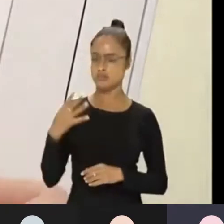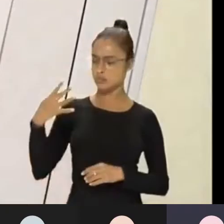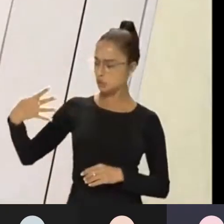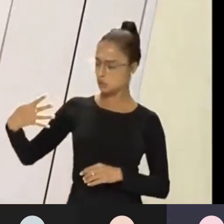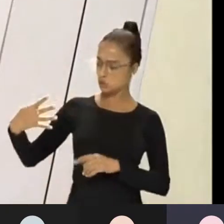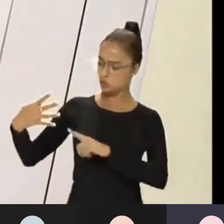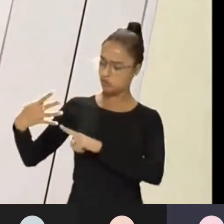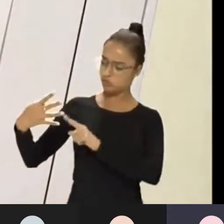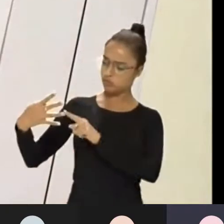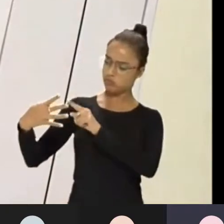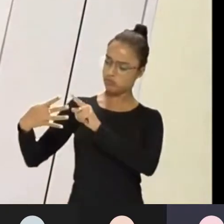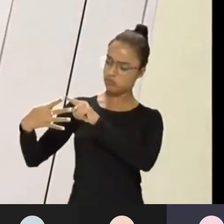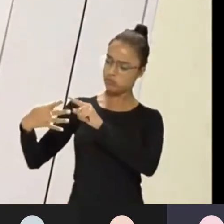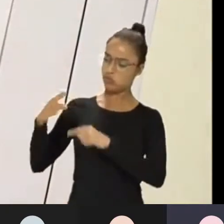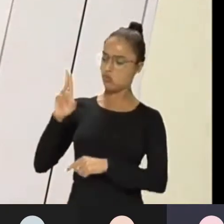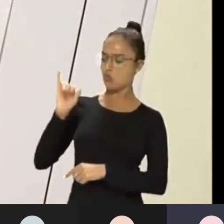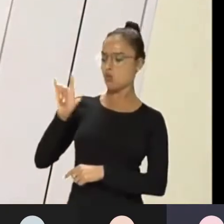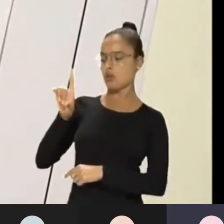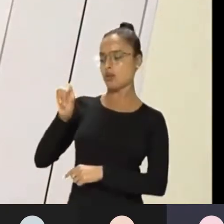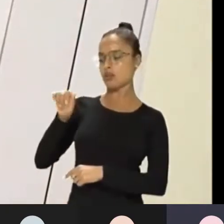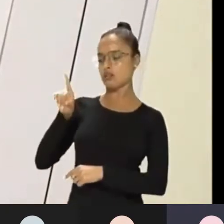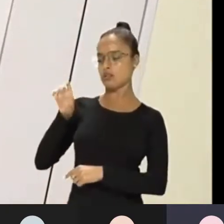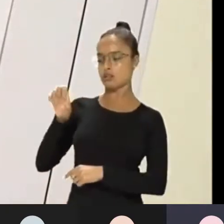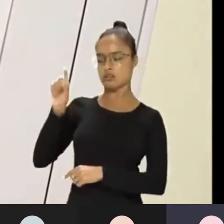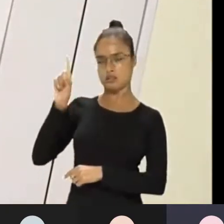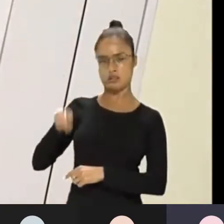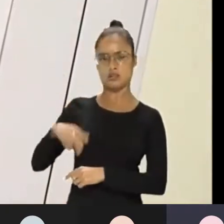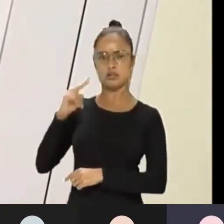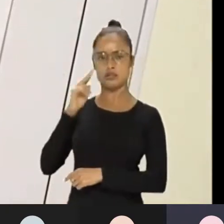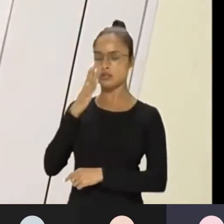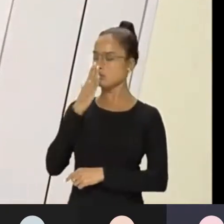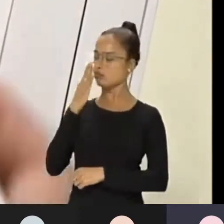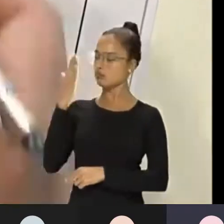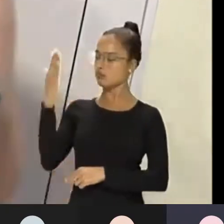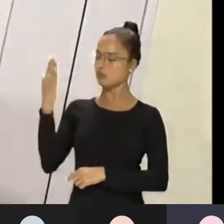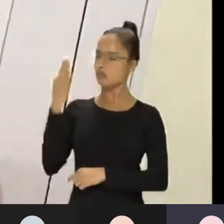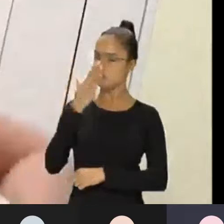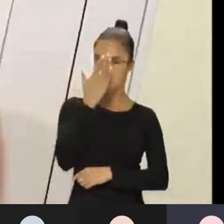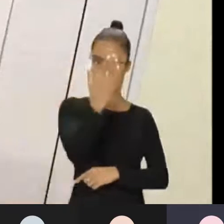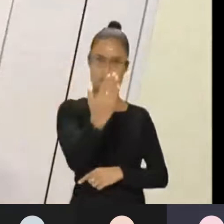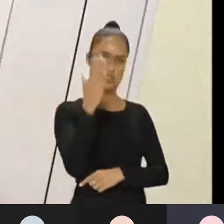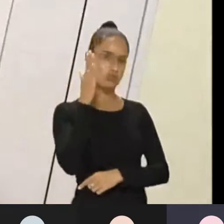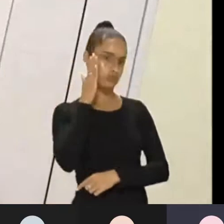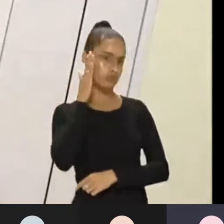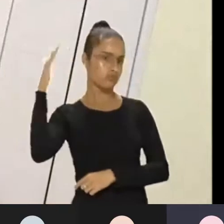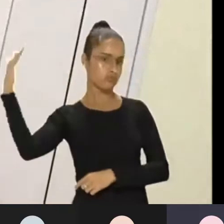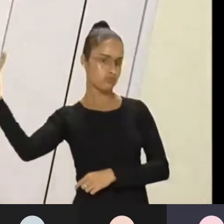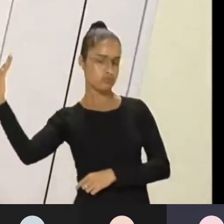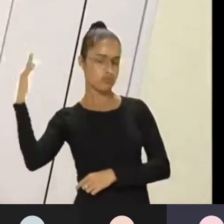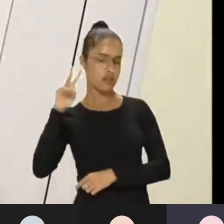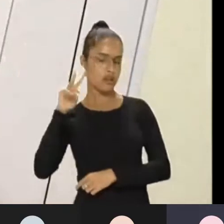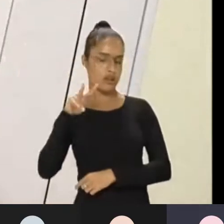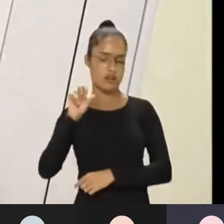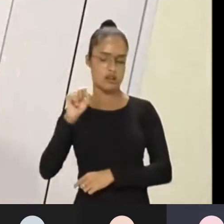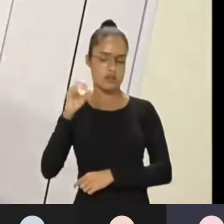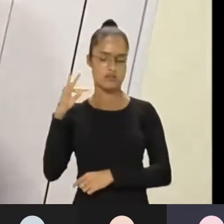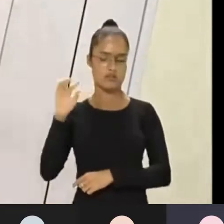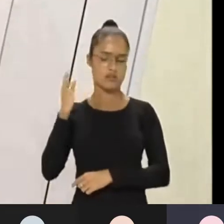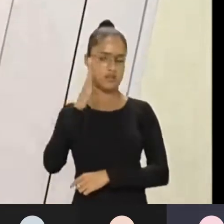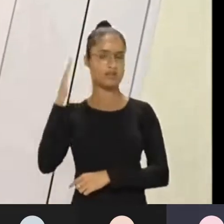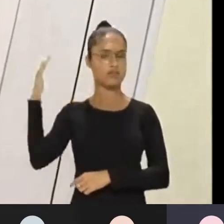4 unidades associadas com a vista frontal. E a partir disso, eu vou tirando as